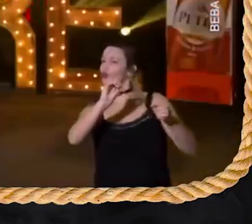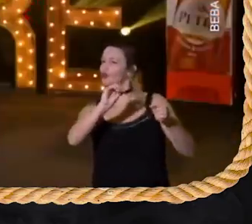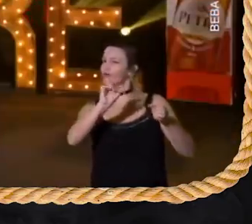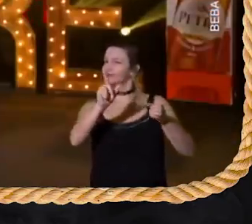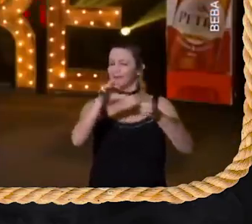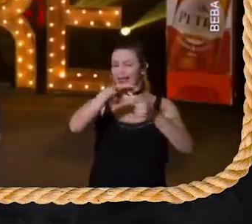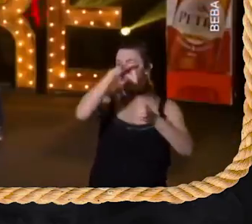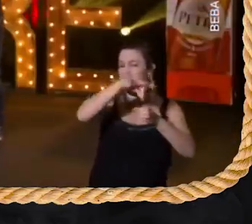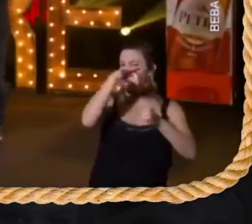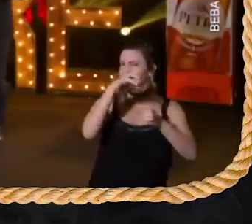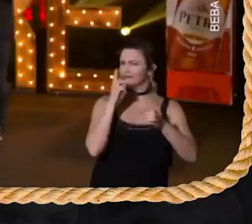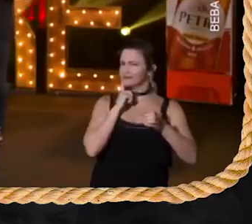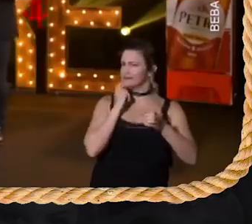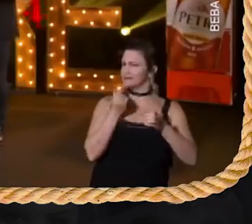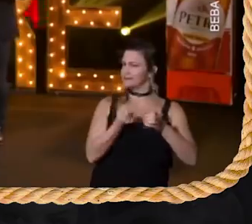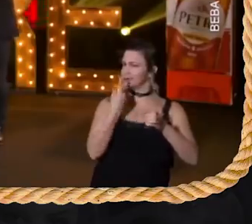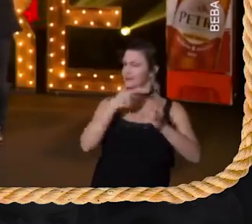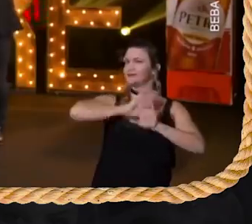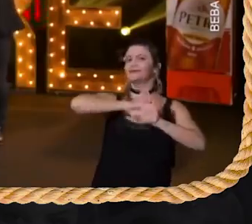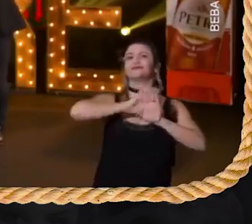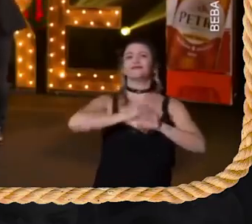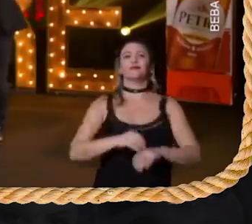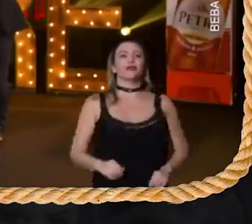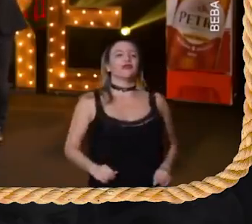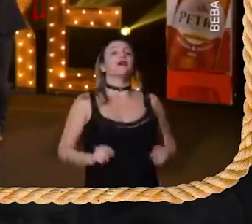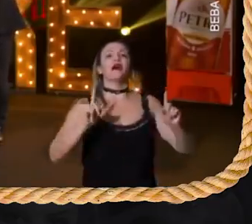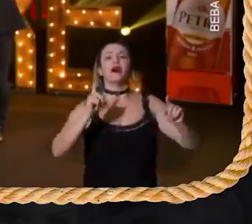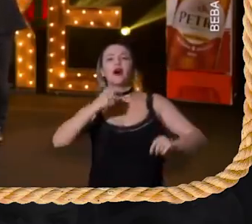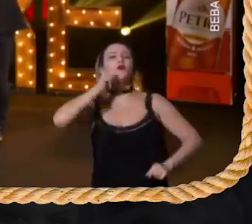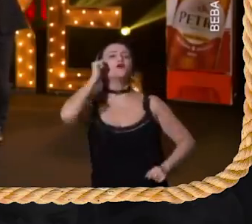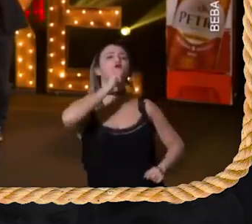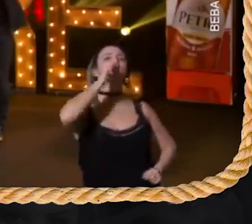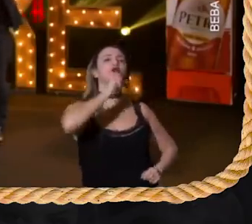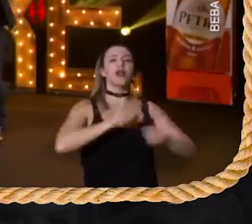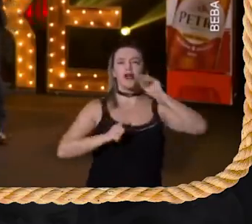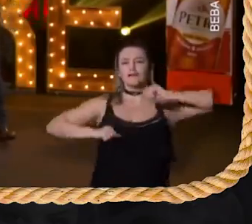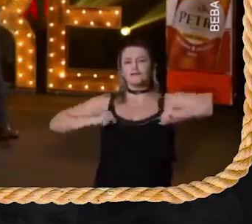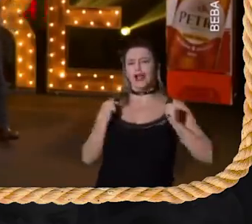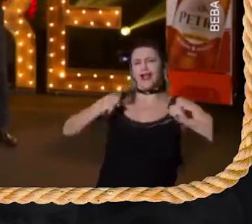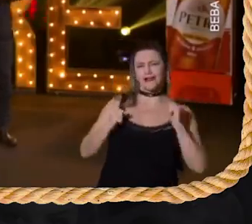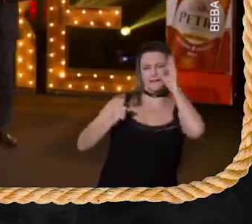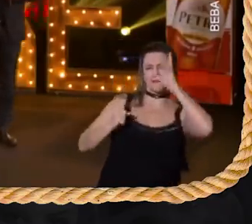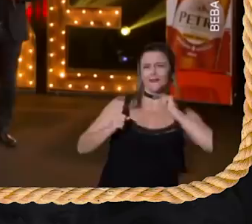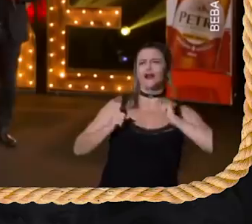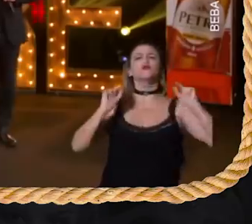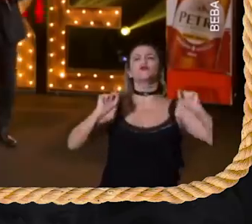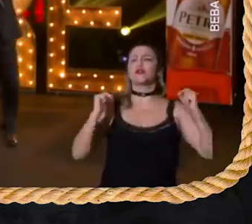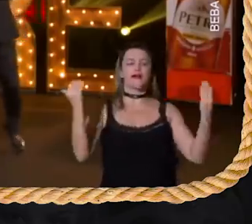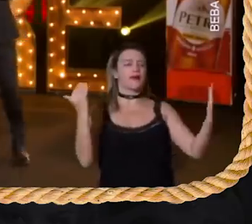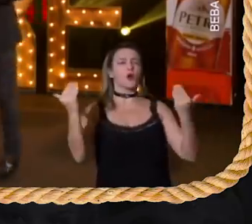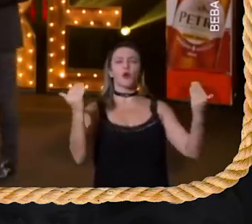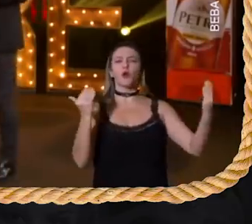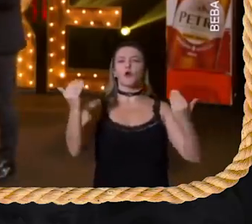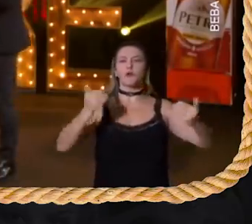Fala um versinho aí, meu filho. Vamos lá. A mulher e a galinha são dois bichos feroz. A